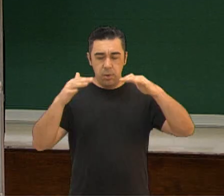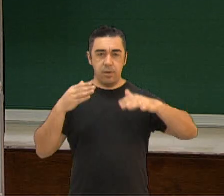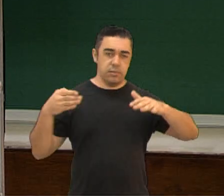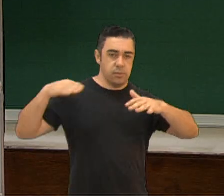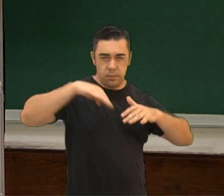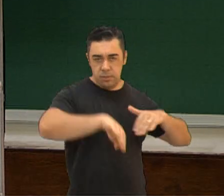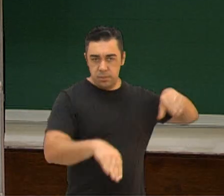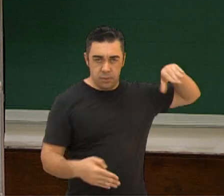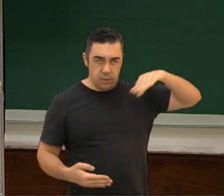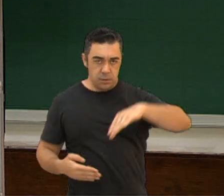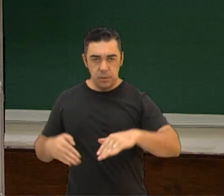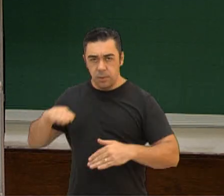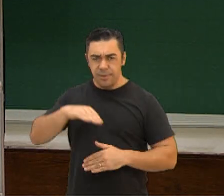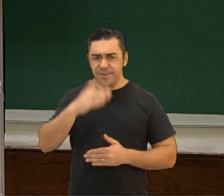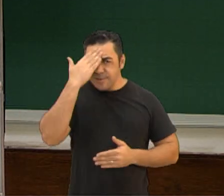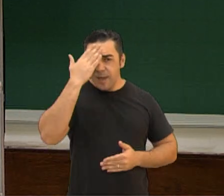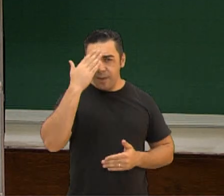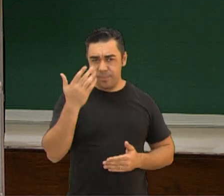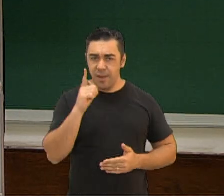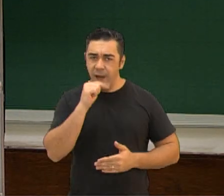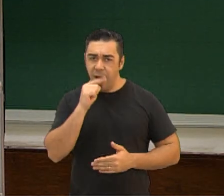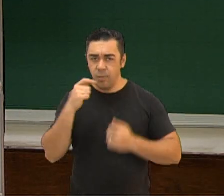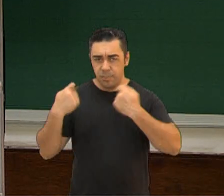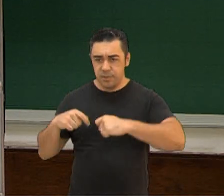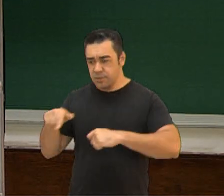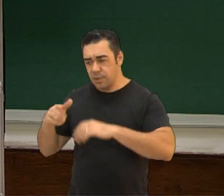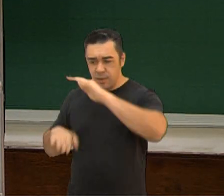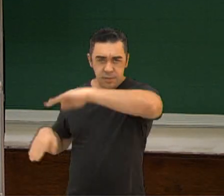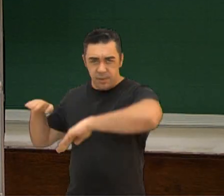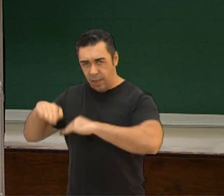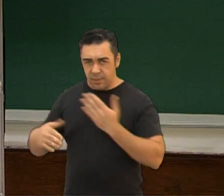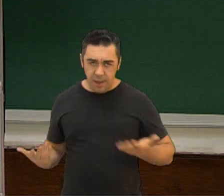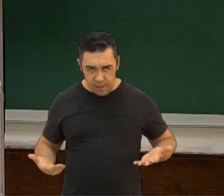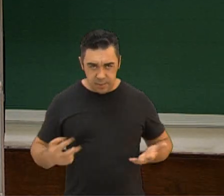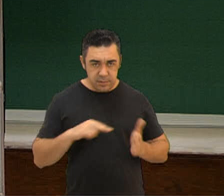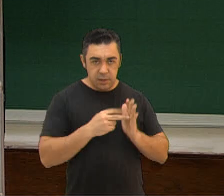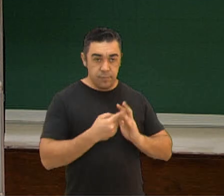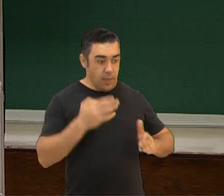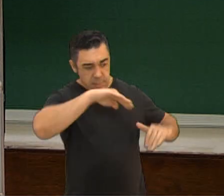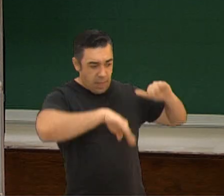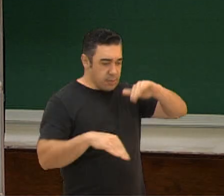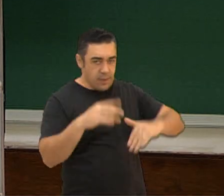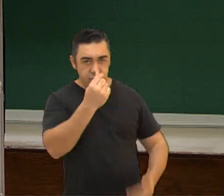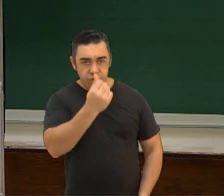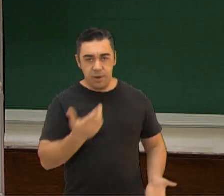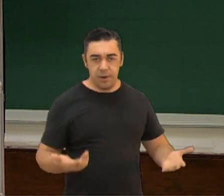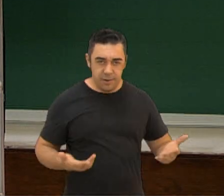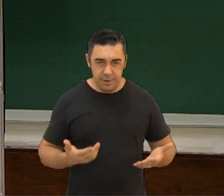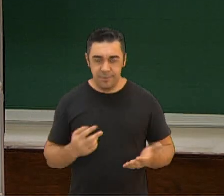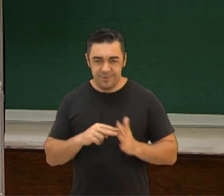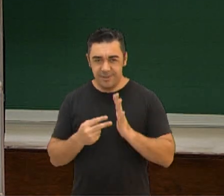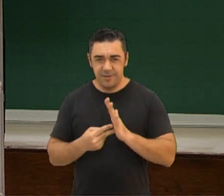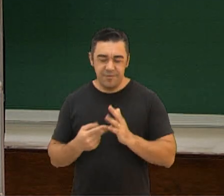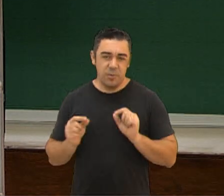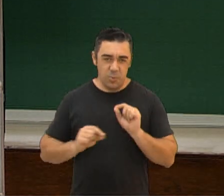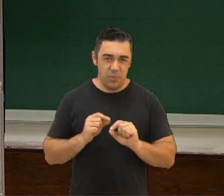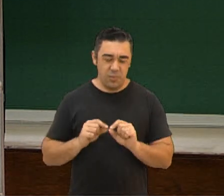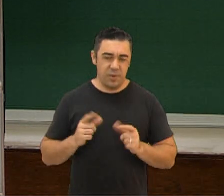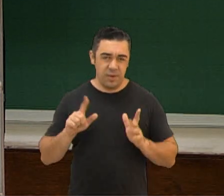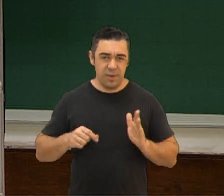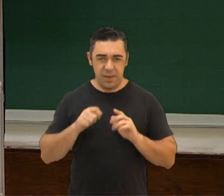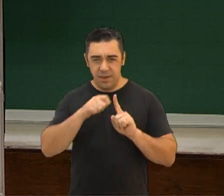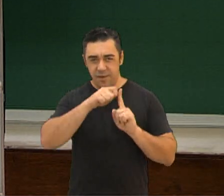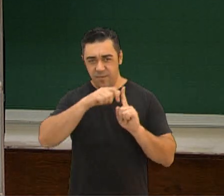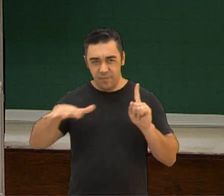nadar tem que ter uma piscina, tem que ter uma praia, alguma coisa assim, com água, né? No sentido denotativo. Agora, no sentido conotativo,